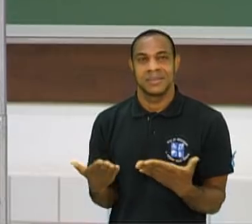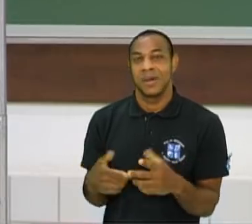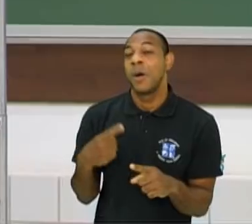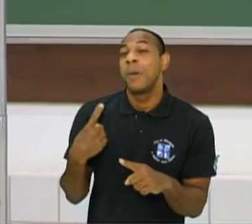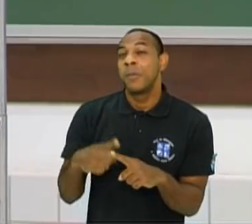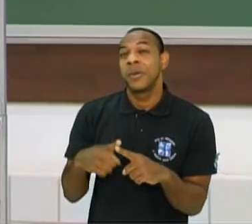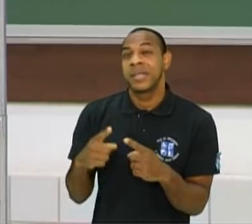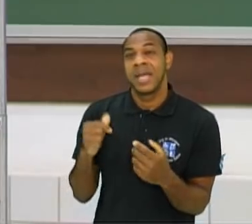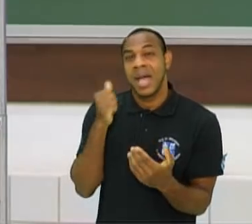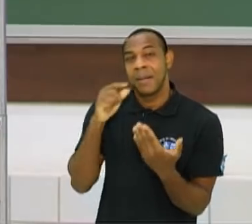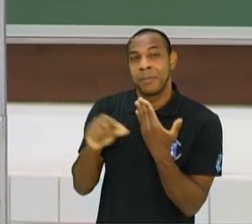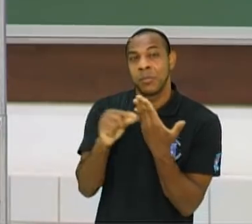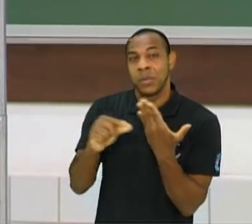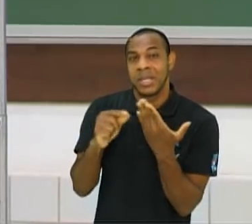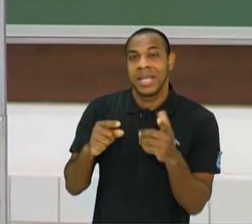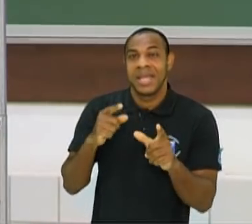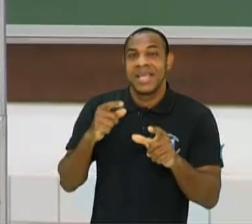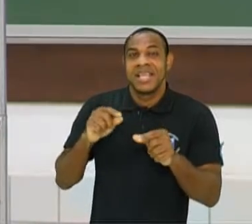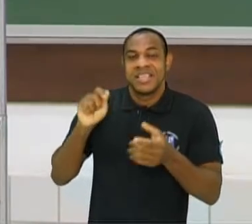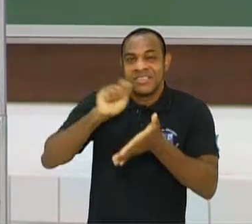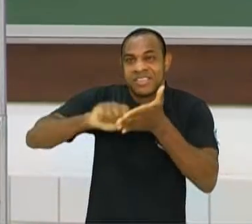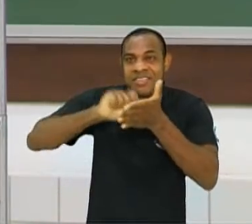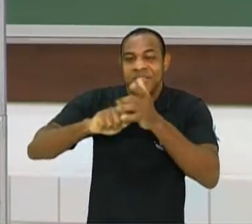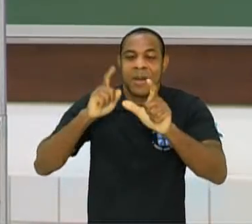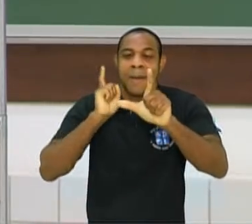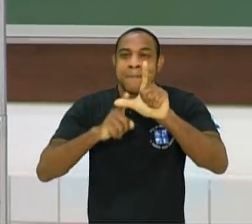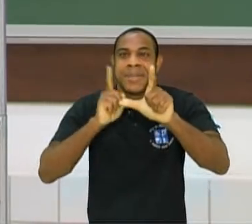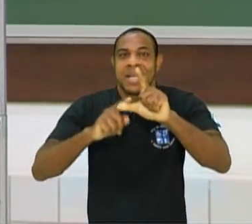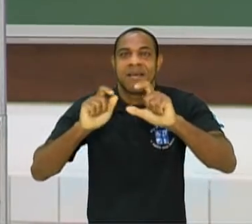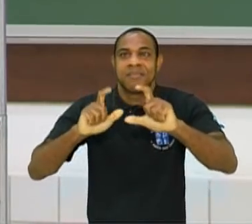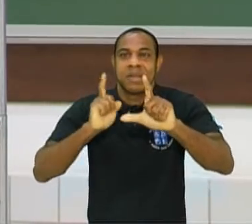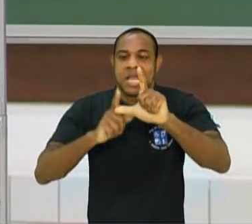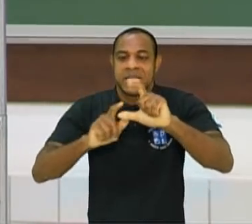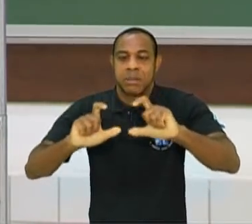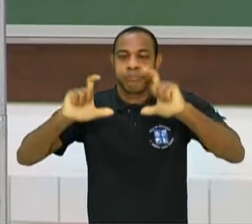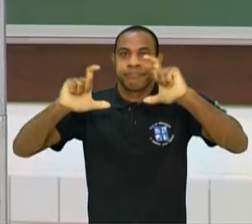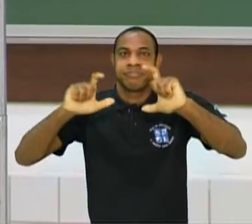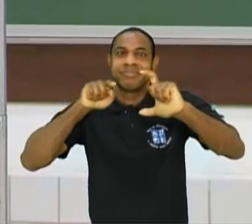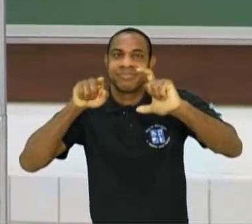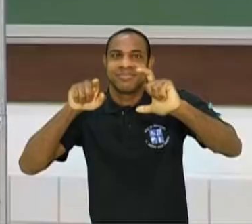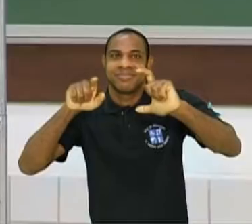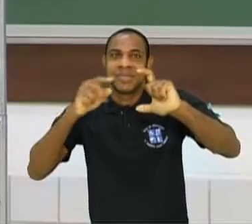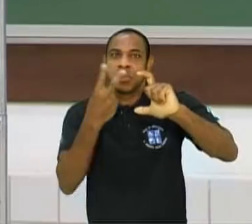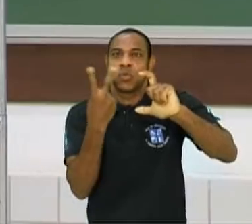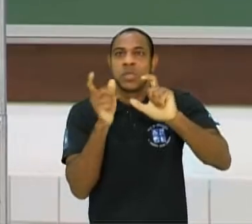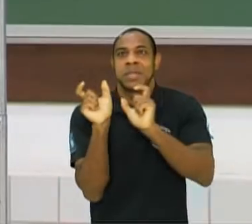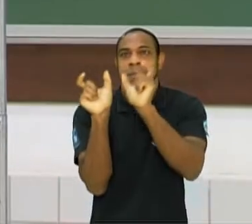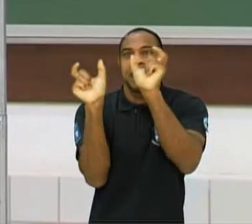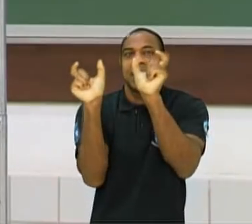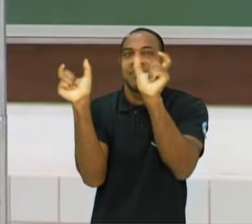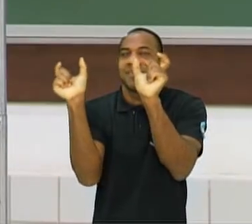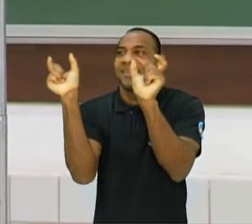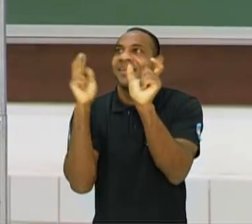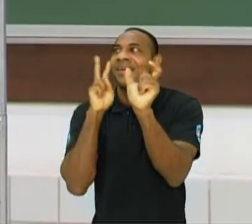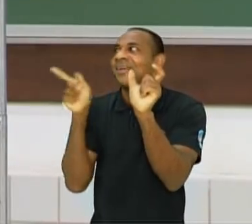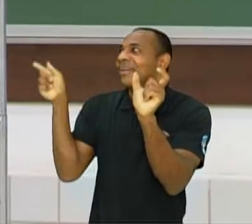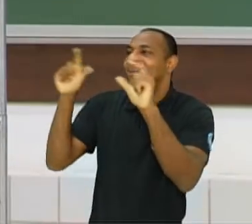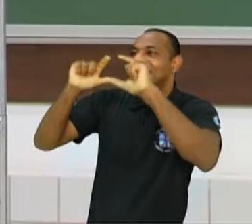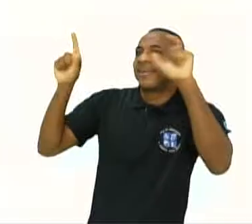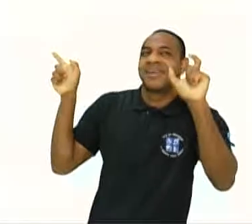Então, gente, qual foi a intenção dela de escrever essas duas palavras com caixa alta, né?